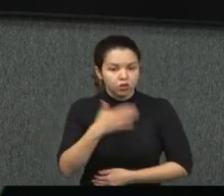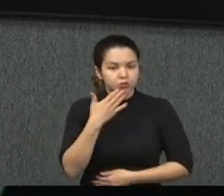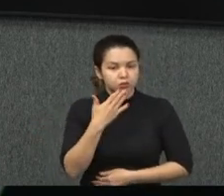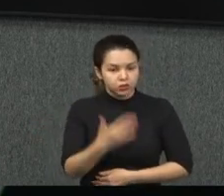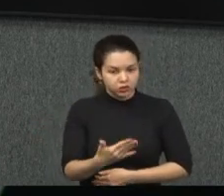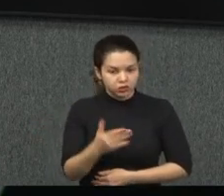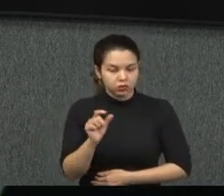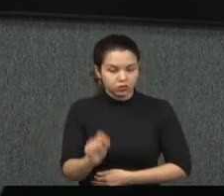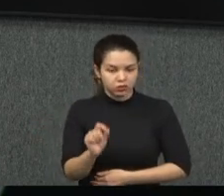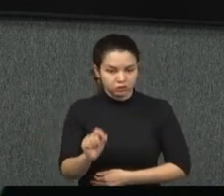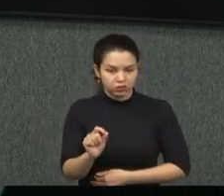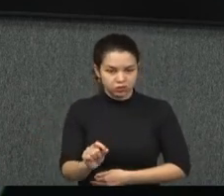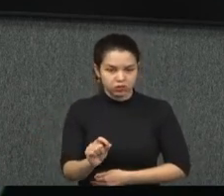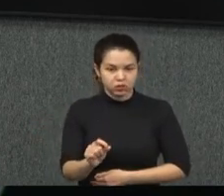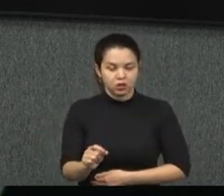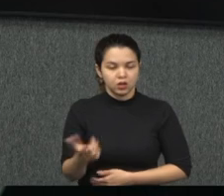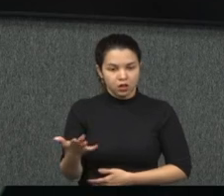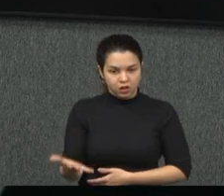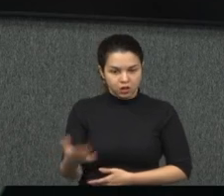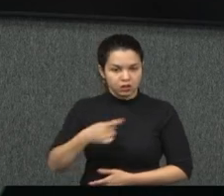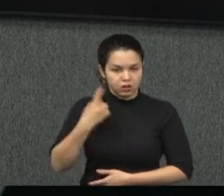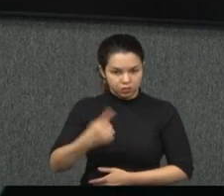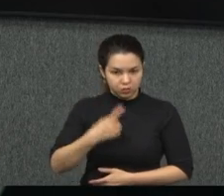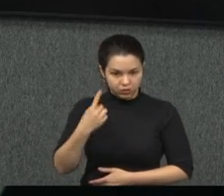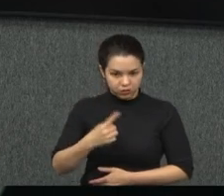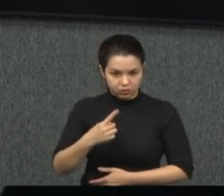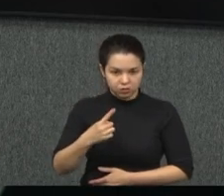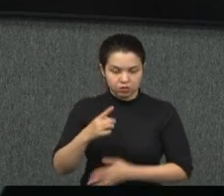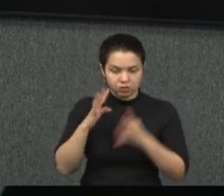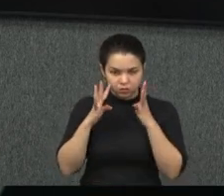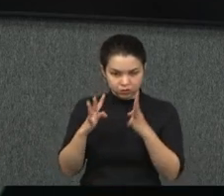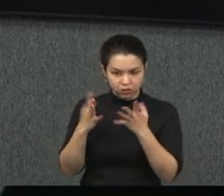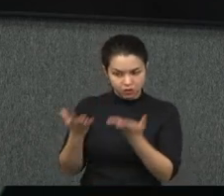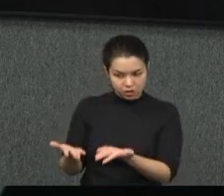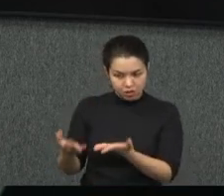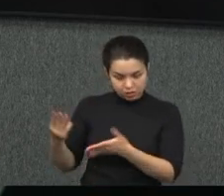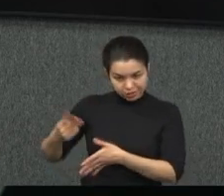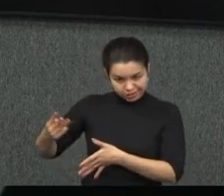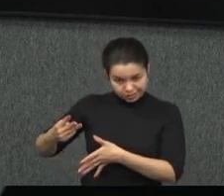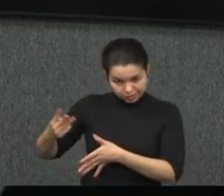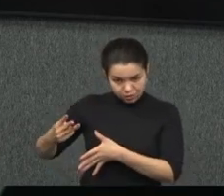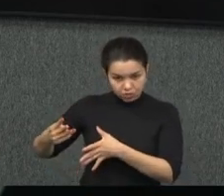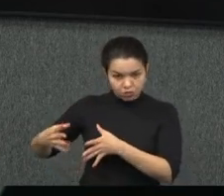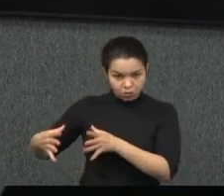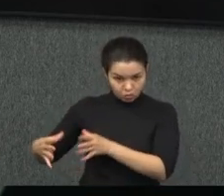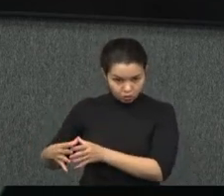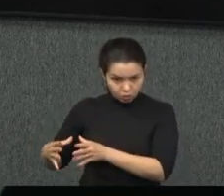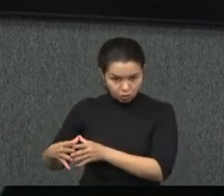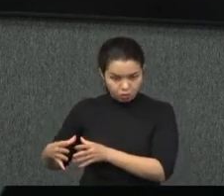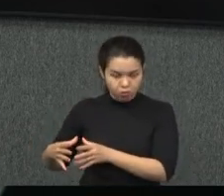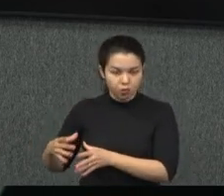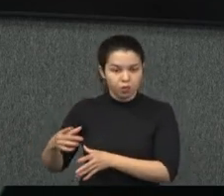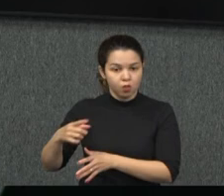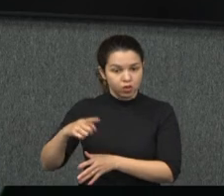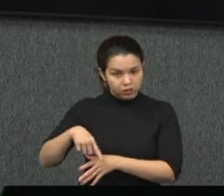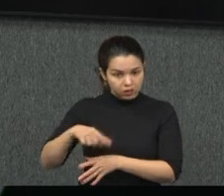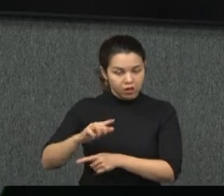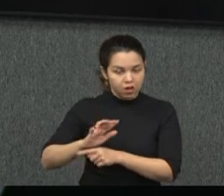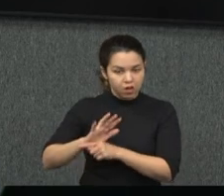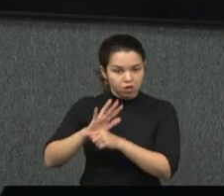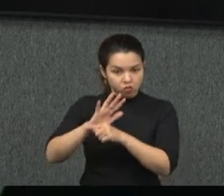estimados deputados enxerguem no terceiro setor um forte componente do